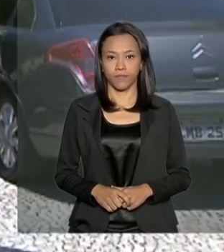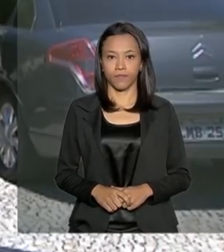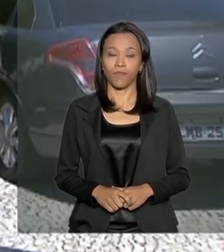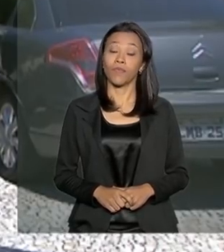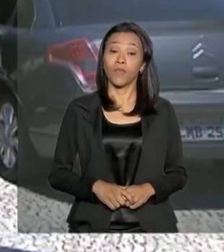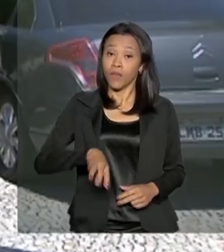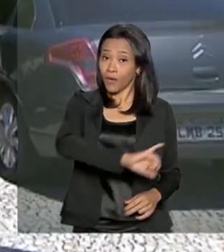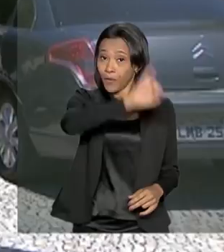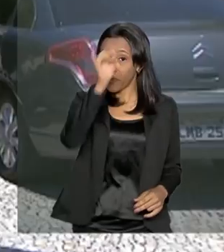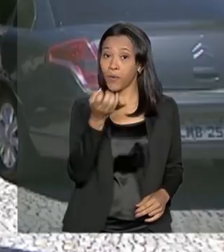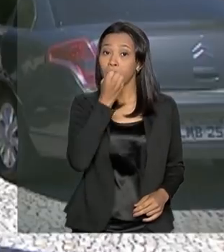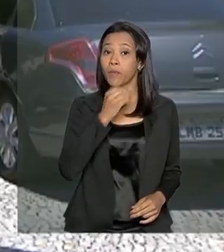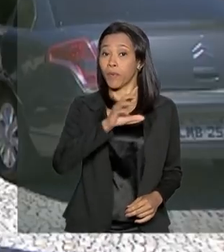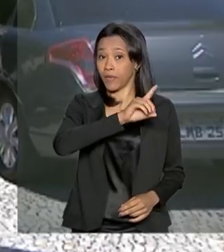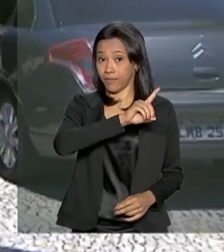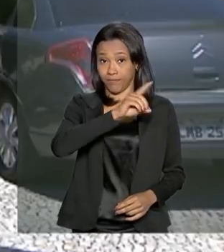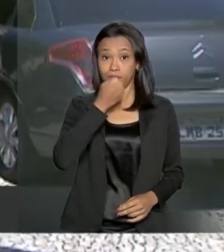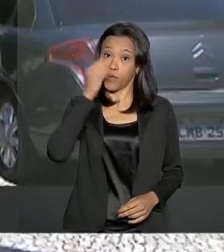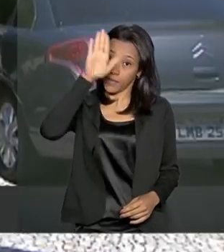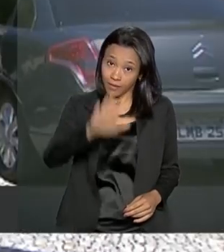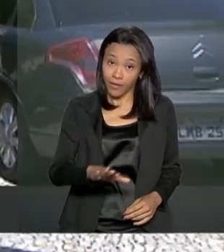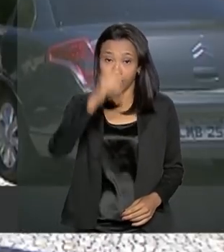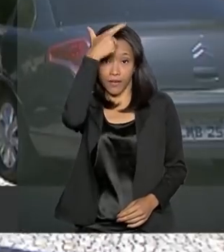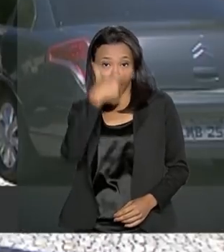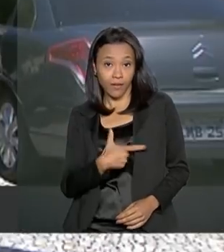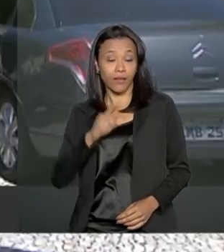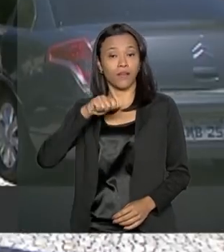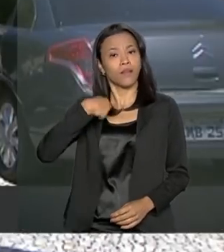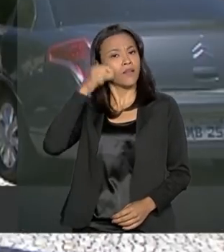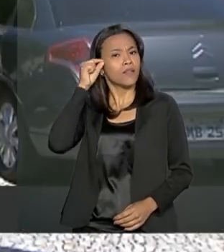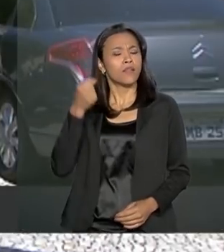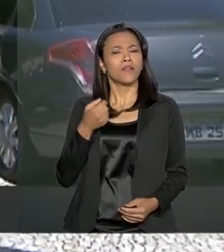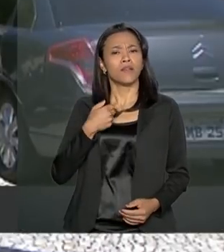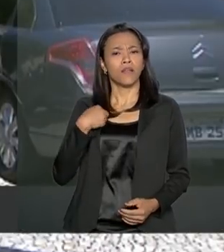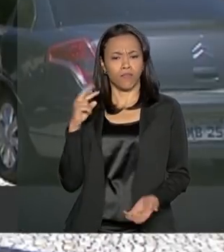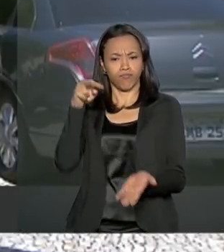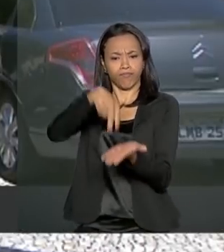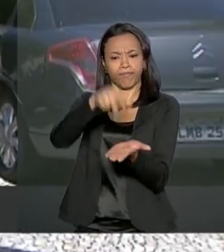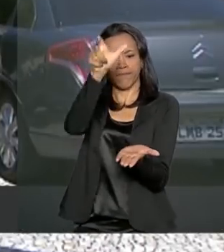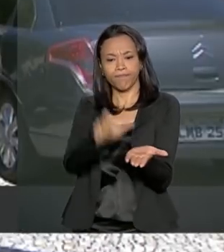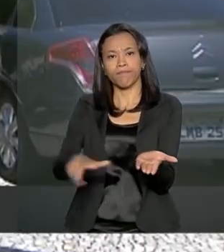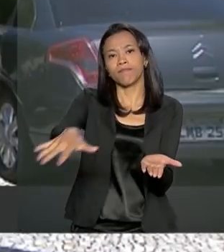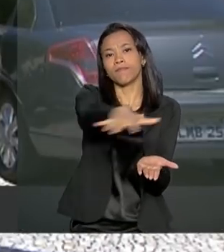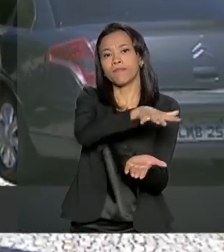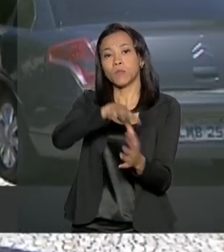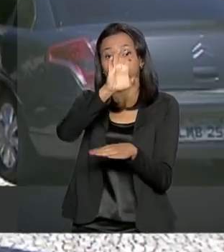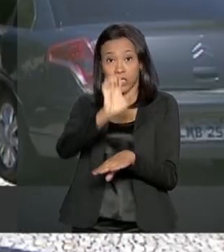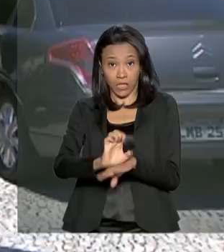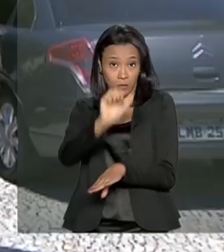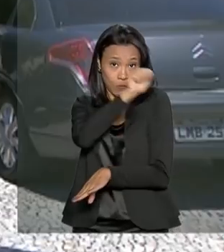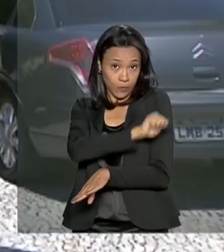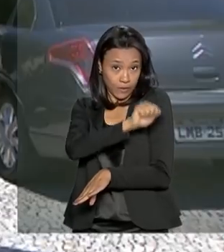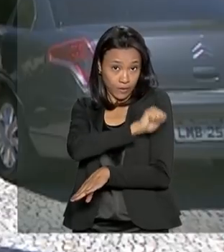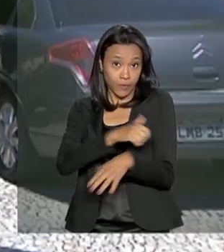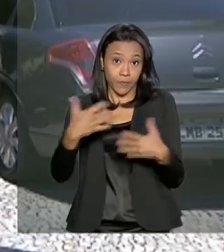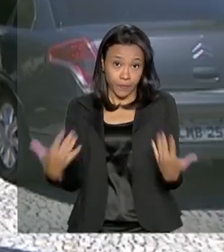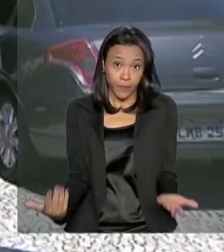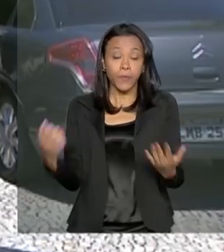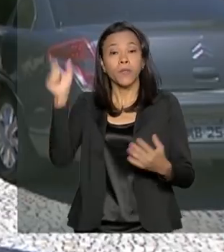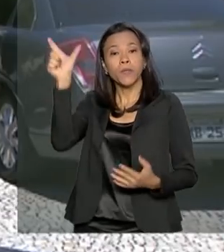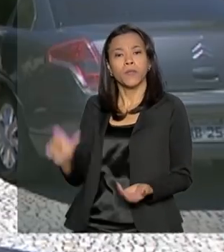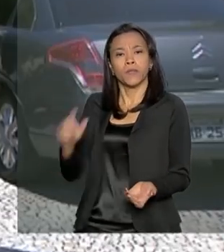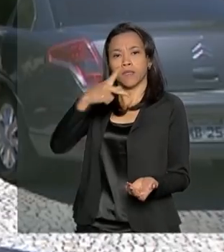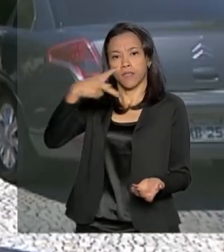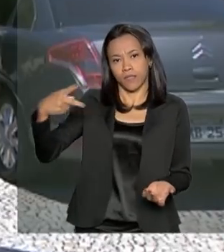Olá boa tarde eu sou Maurício de Almeida estou falando ao vivo aqui da Fortaleza de São José na das cobras no Rio de Janeiro onde o Presidente da República